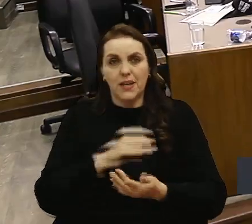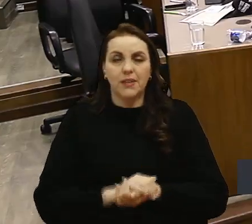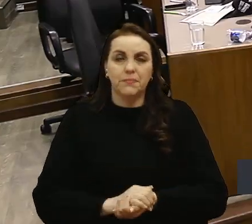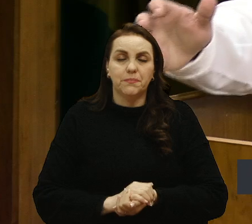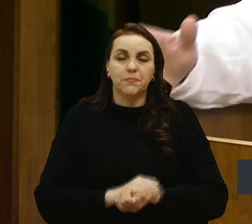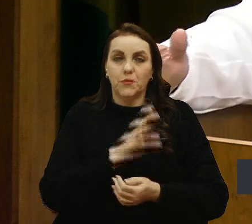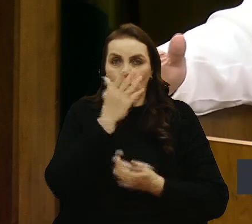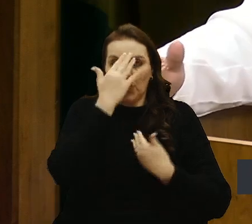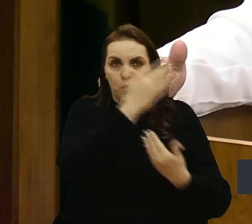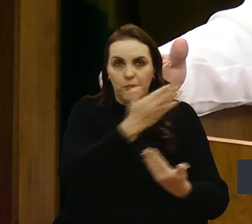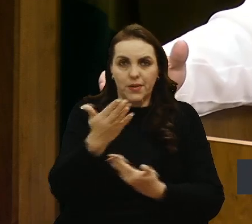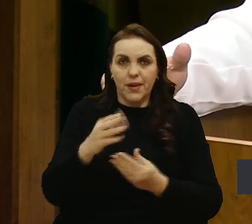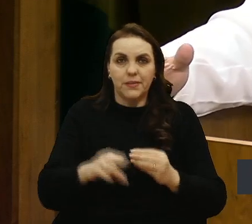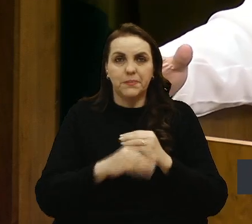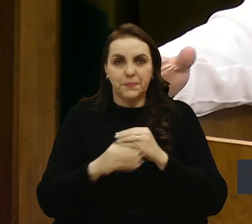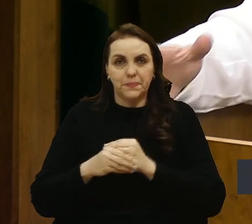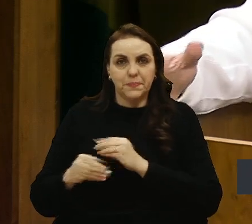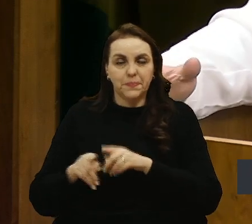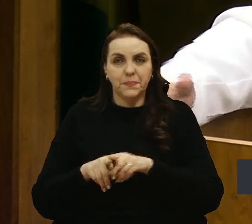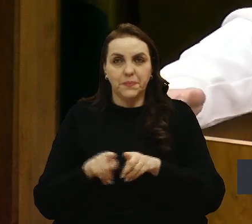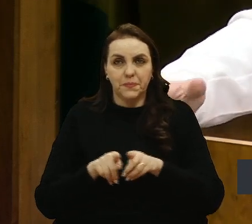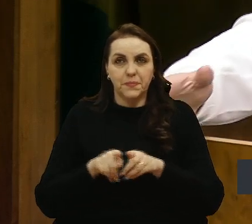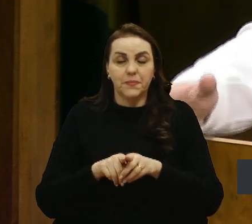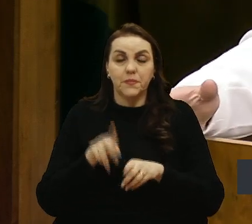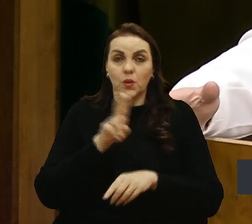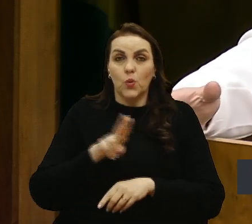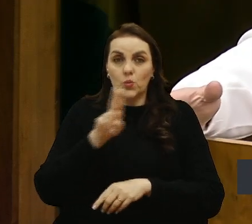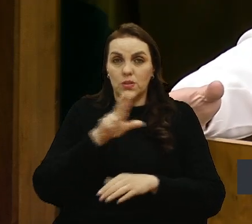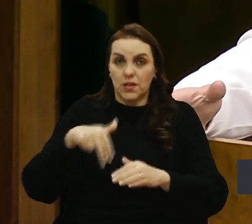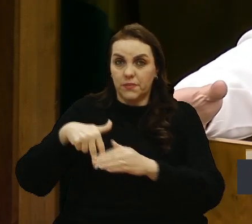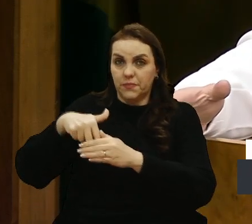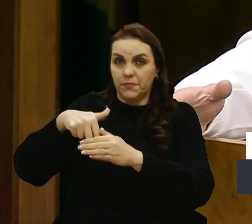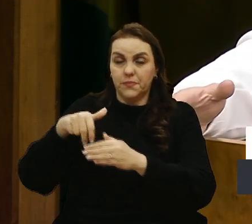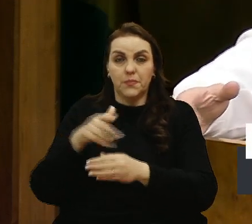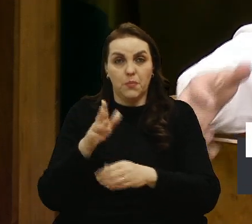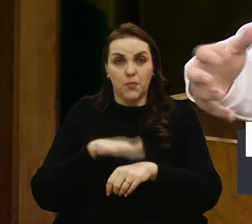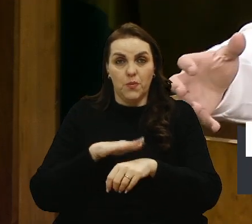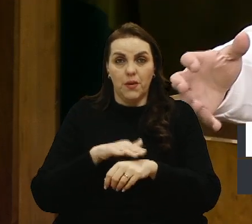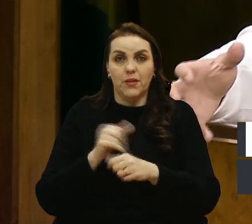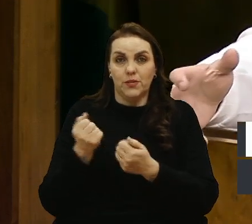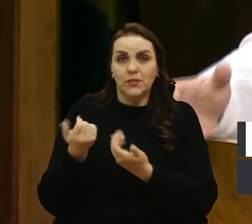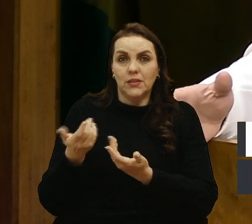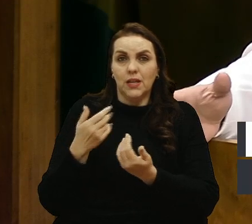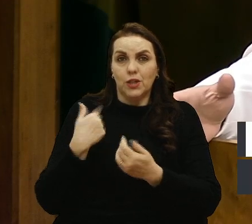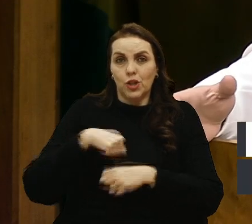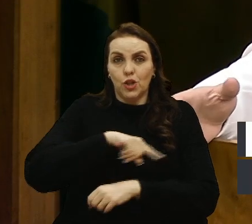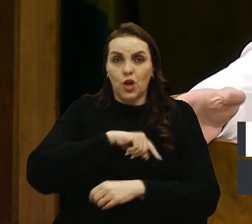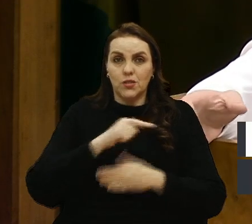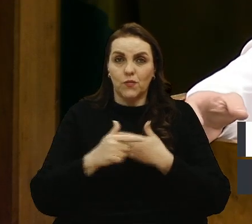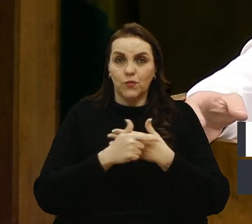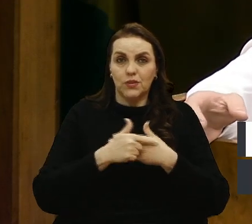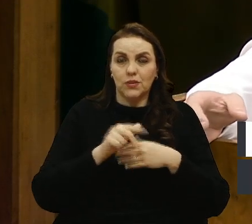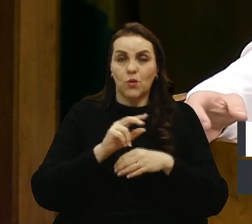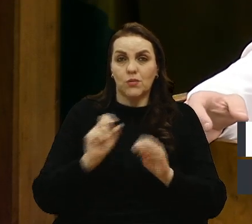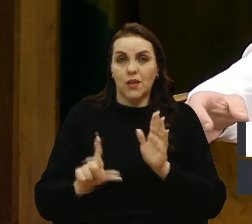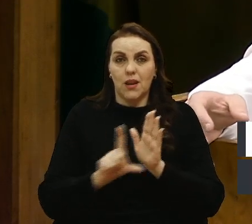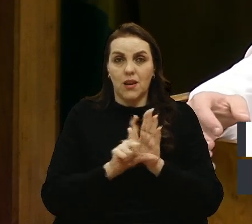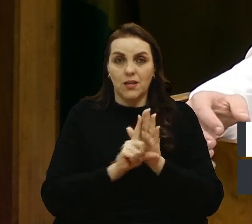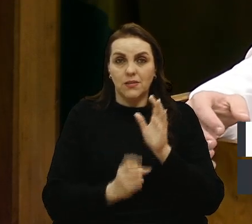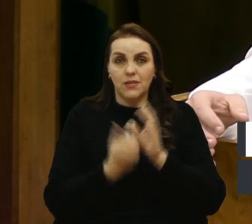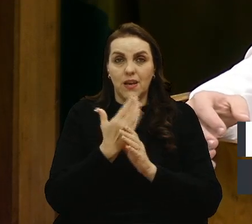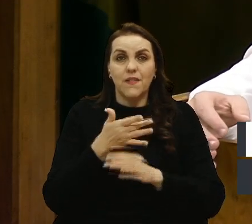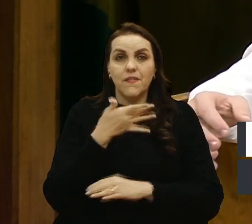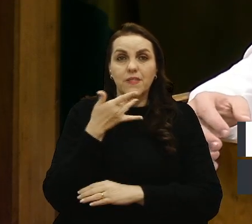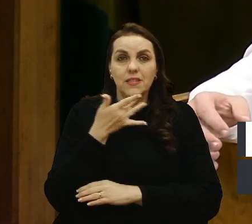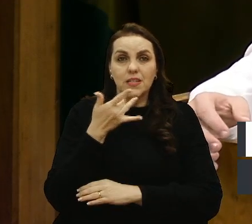e dizer que nós temos que usar o nosso espaço aqui, principalmente as nossas atribuições de legislar, para facilitar a vida